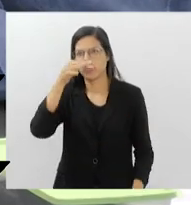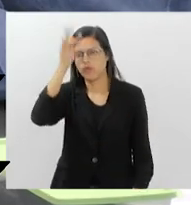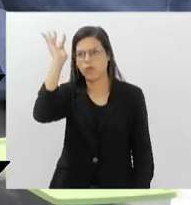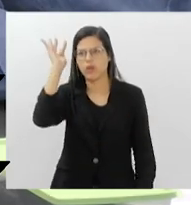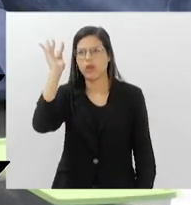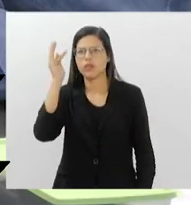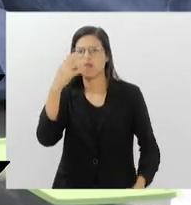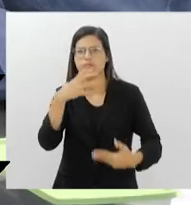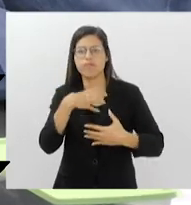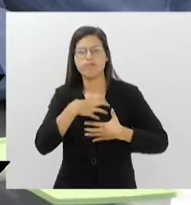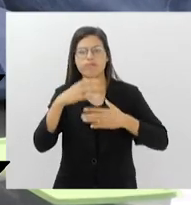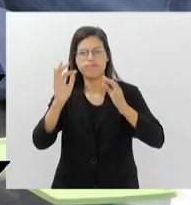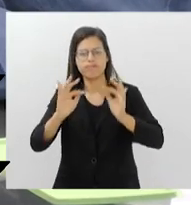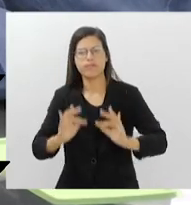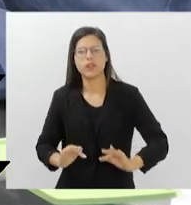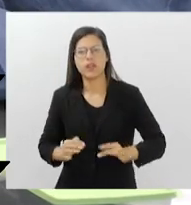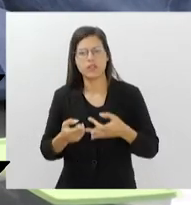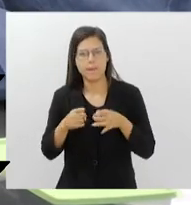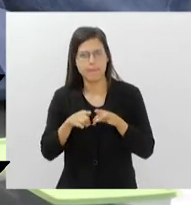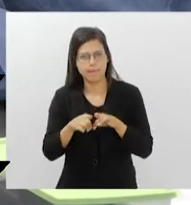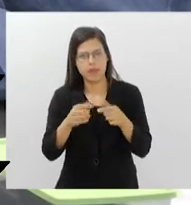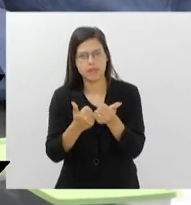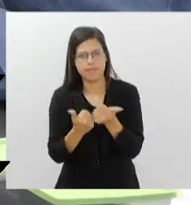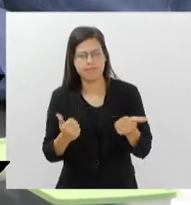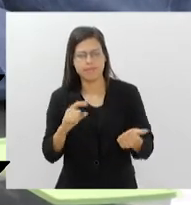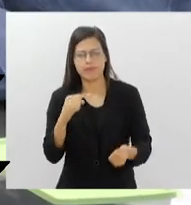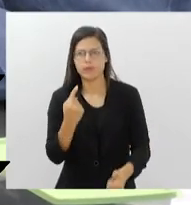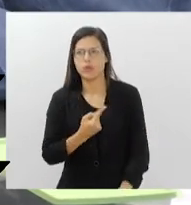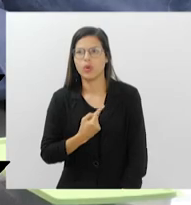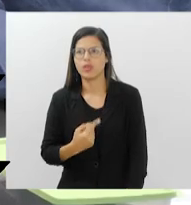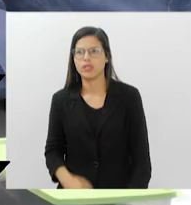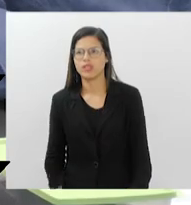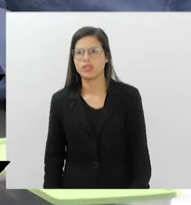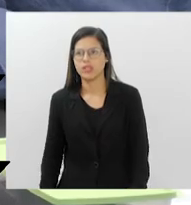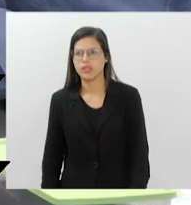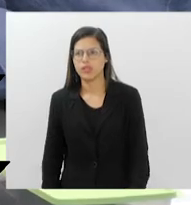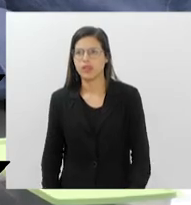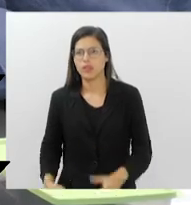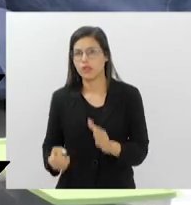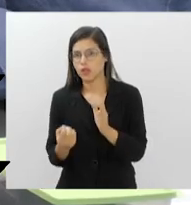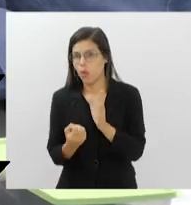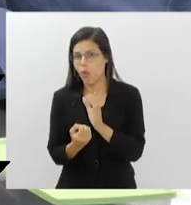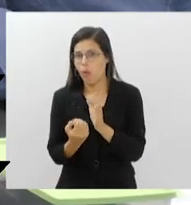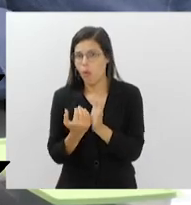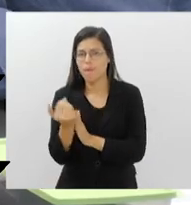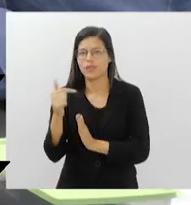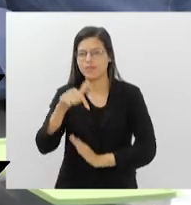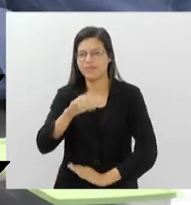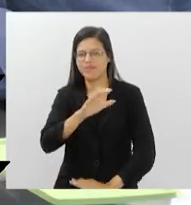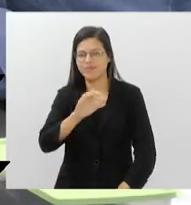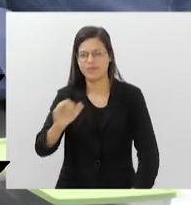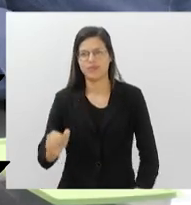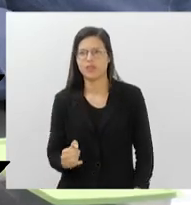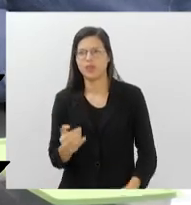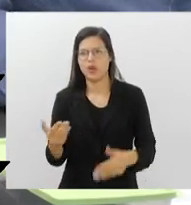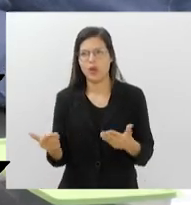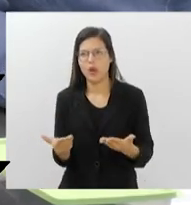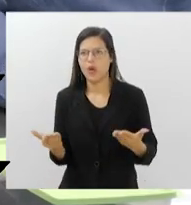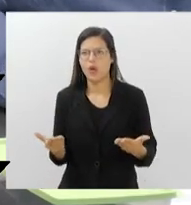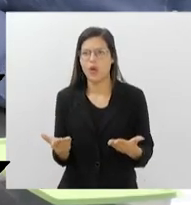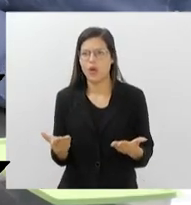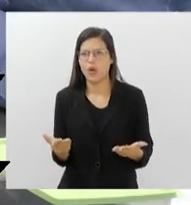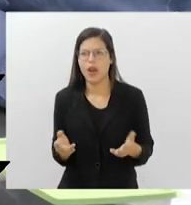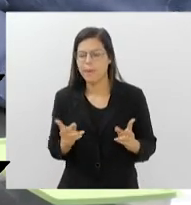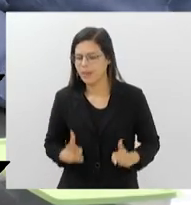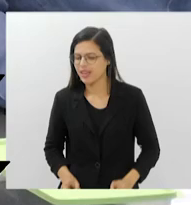fico contente dessa parceria Nossa aqui surgida aqui na ccj agora sacramentada para todo